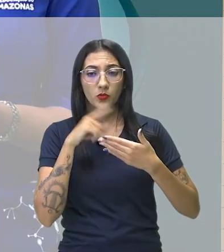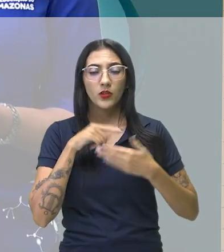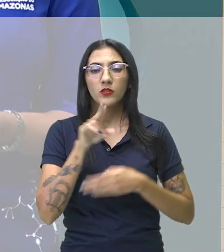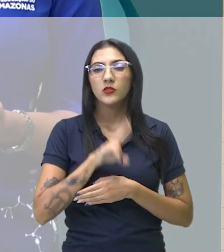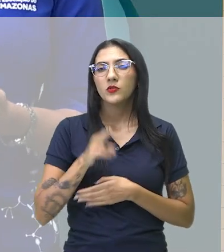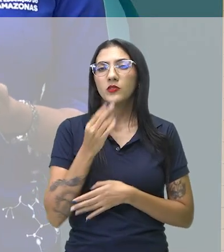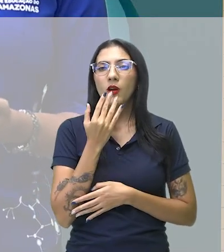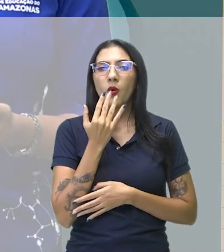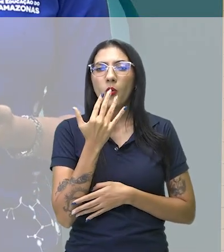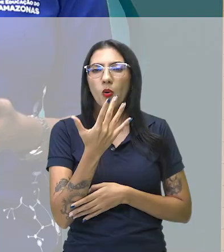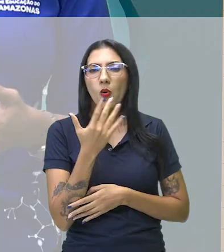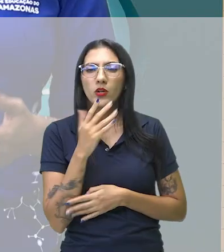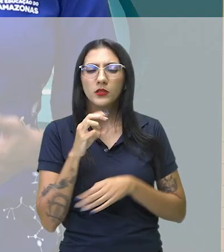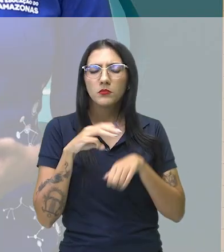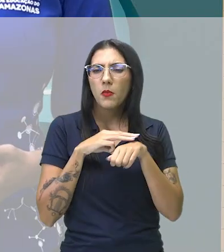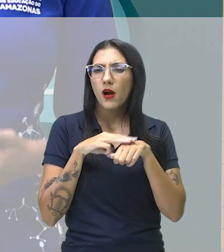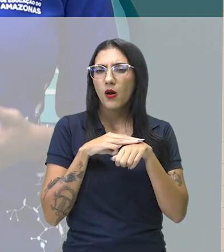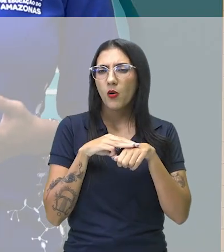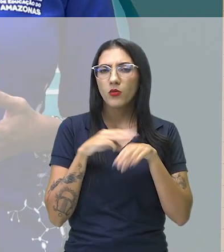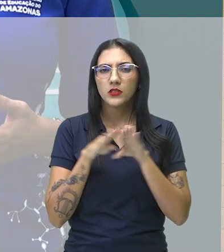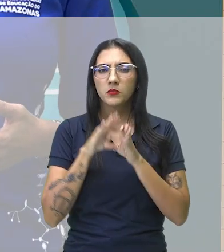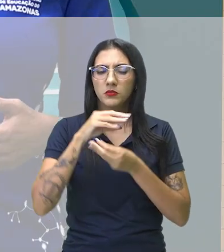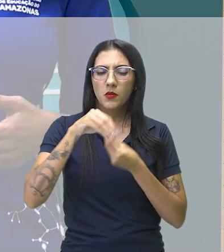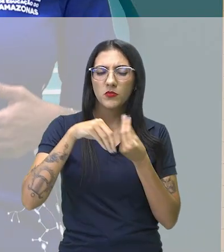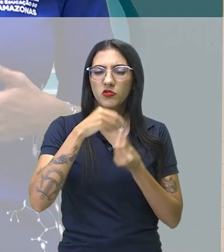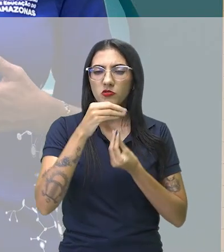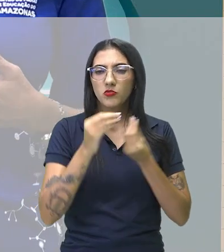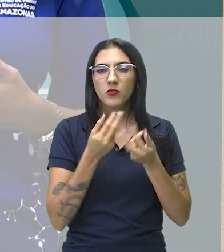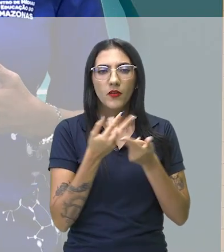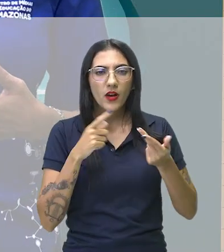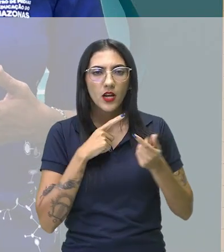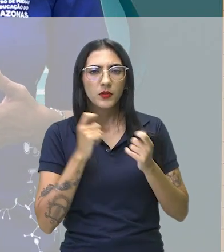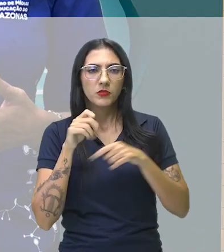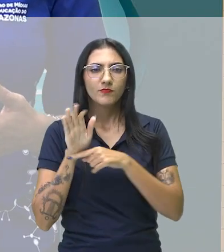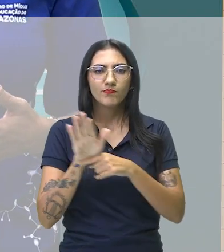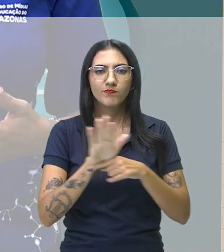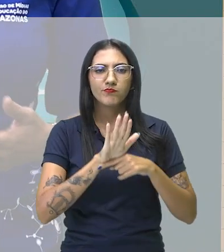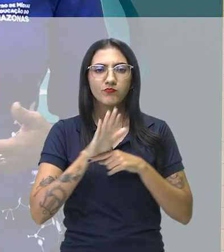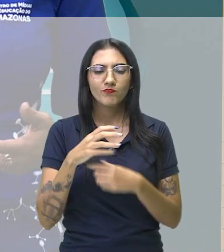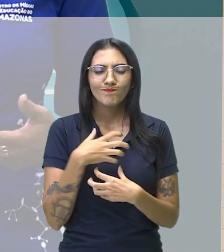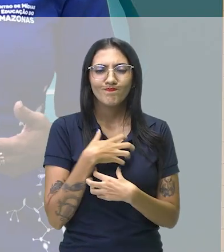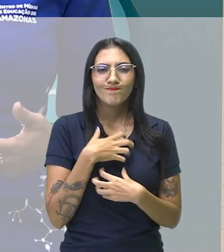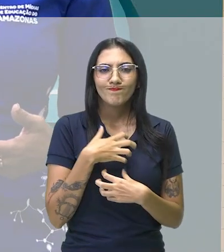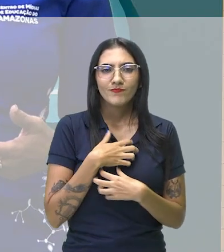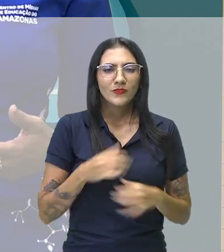paleta de cores terrosas e uma composição dramática para transmitir a